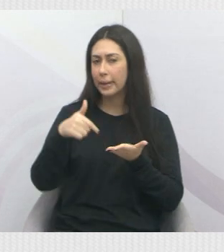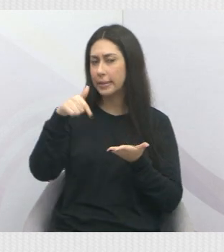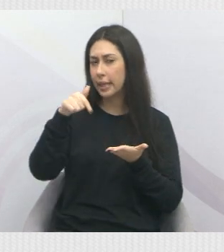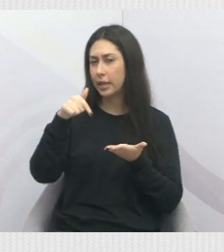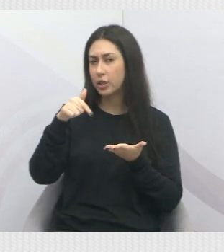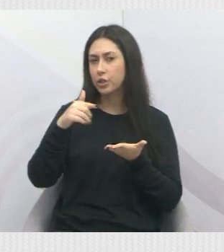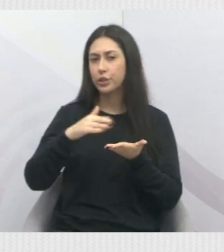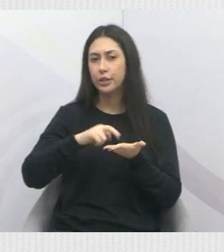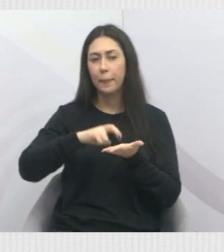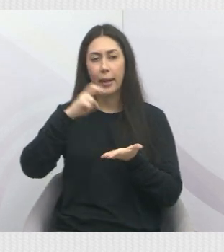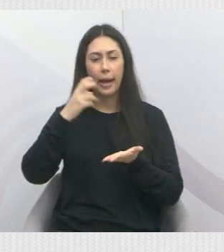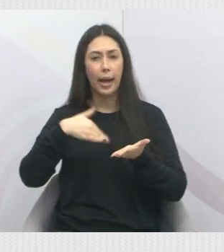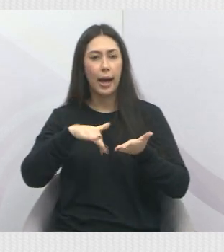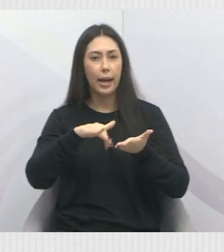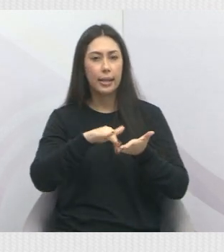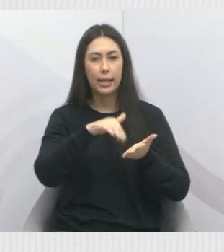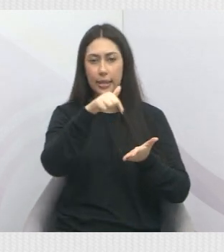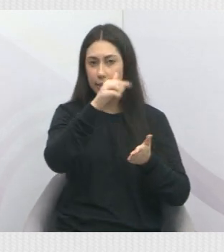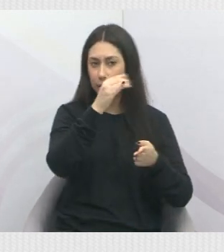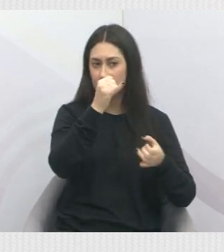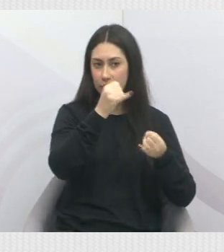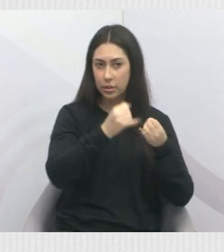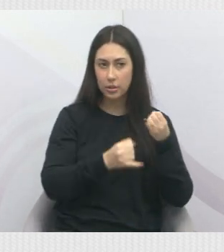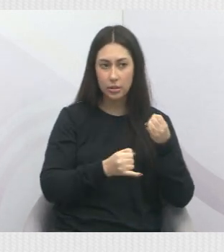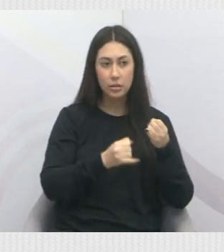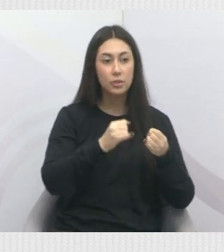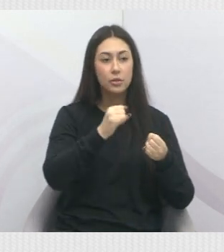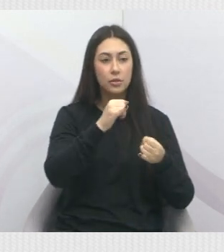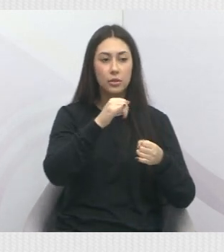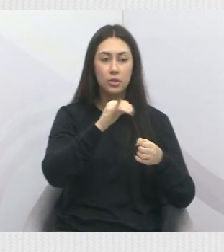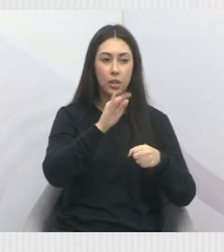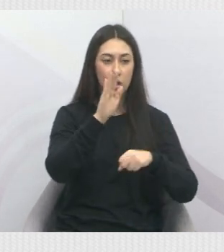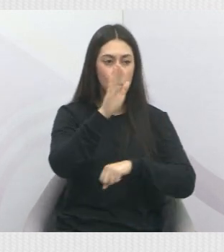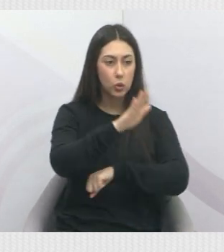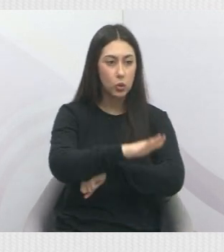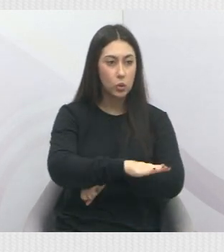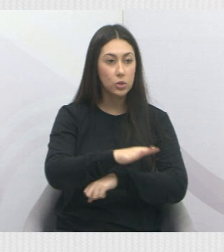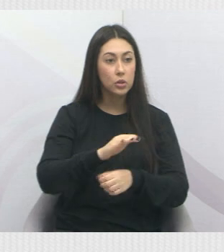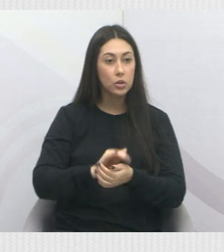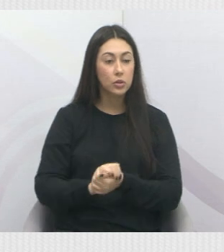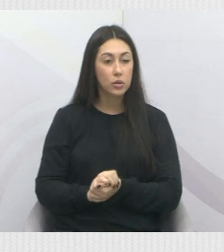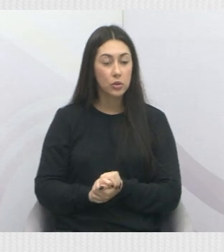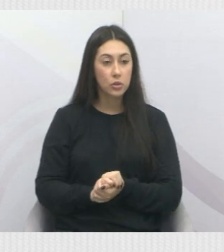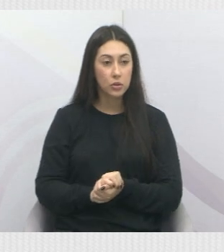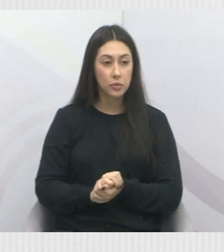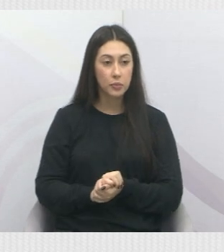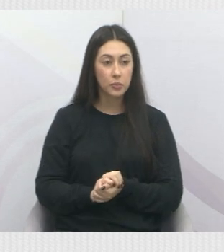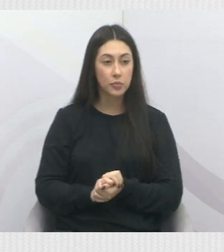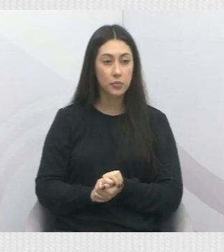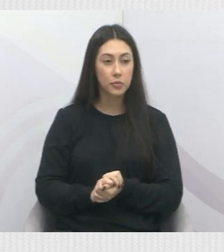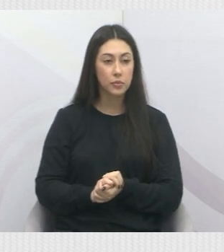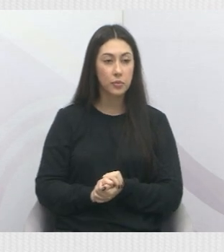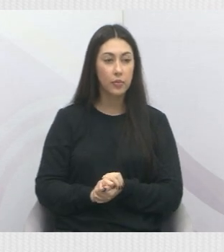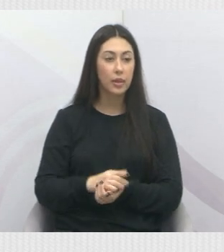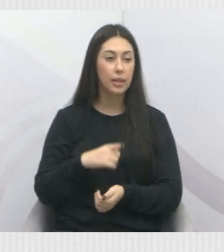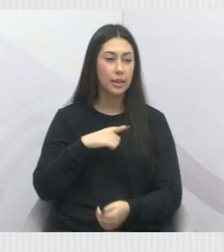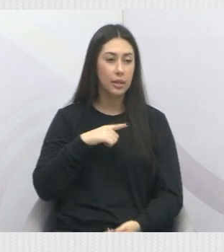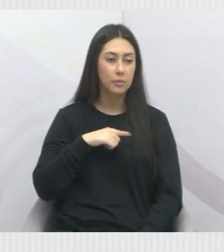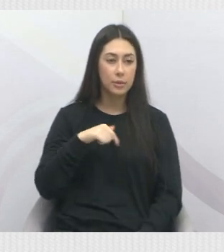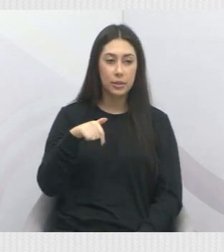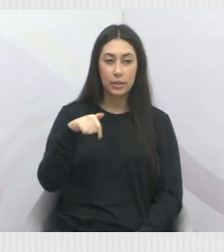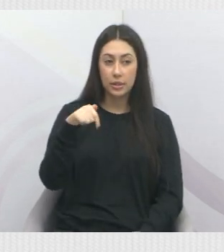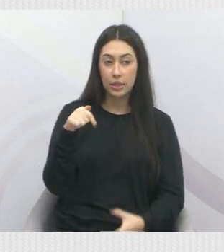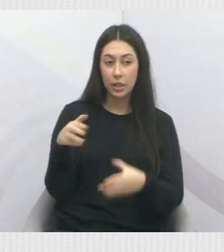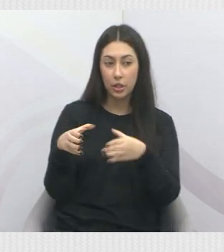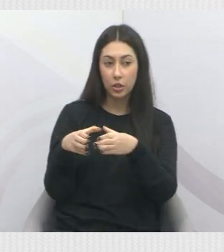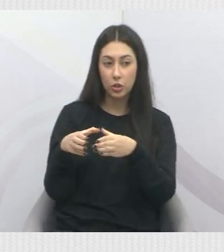19, 2 unidades tradicionais com programa Saúde na Hora, modalidade simplificada, 7 equipes de núcleo